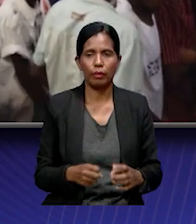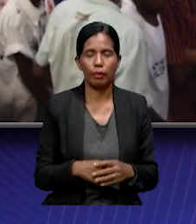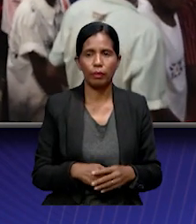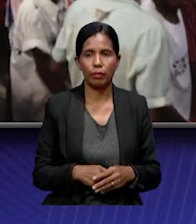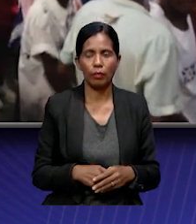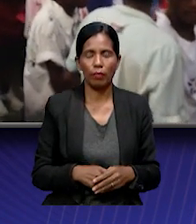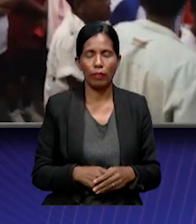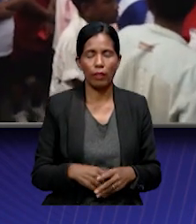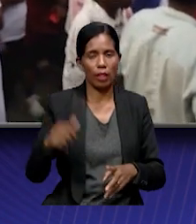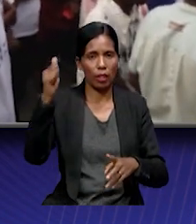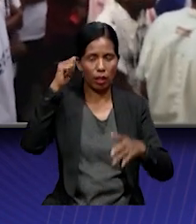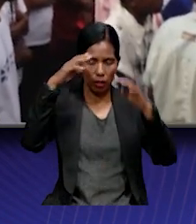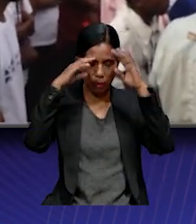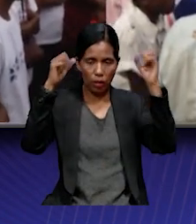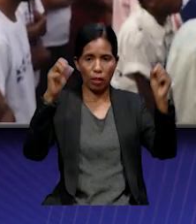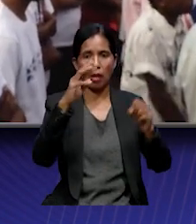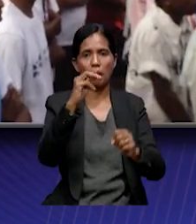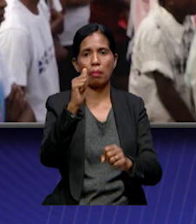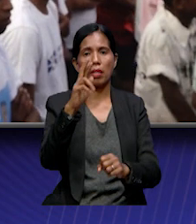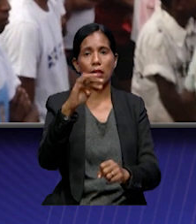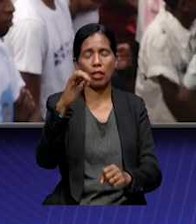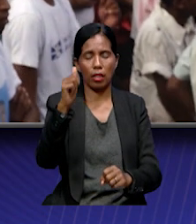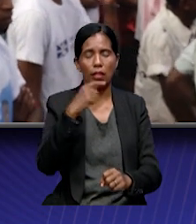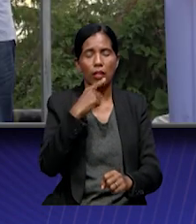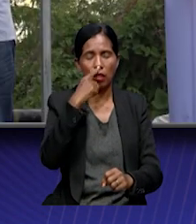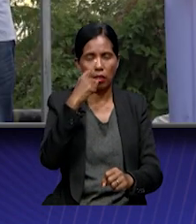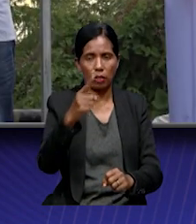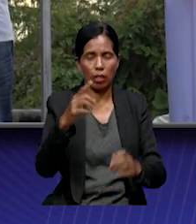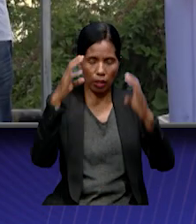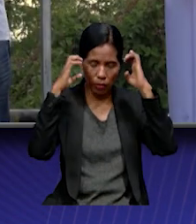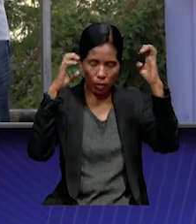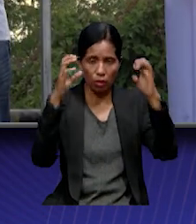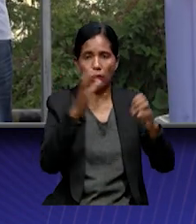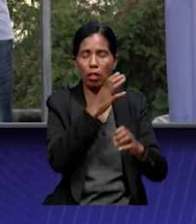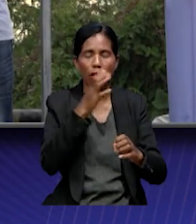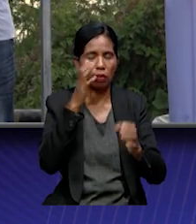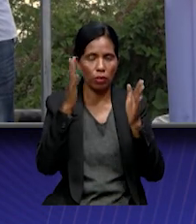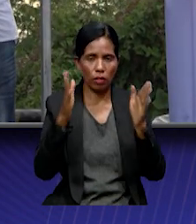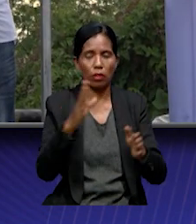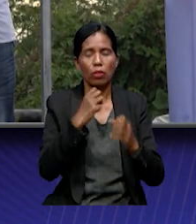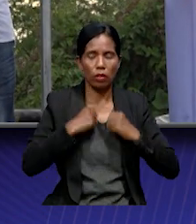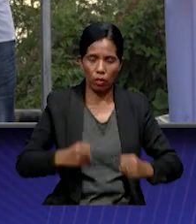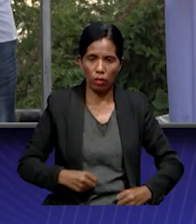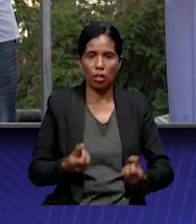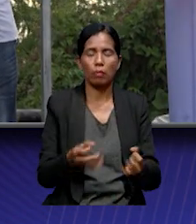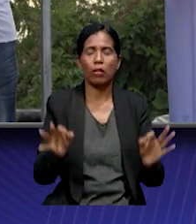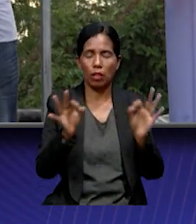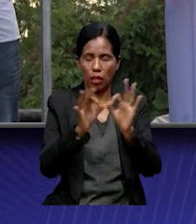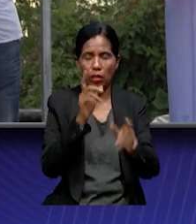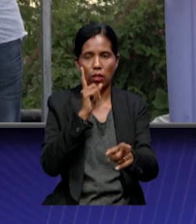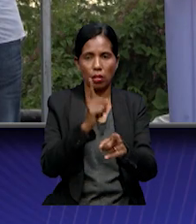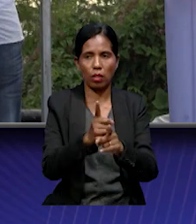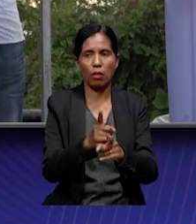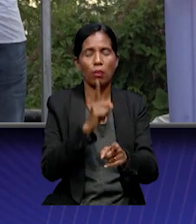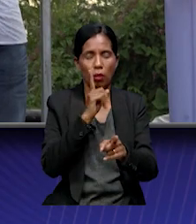Candidato presidente da República Mariano Sinami Sabino considera setor educação, agricultura no saúde importante TBS. Tamane Sinami